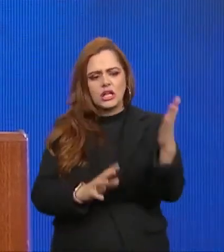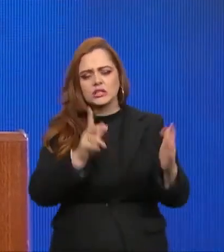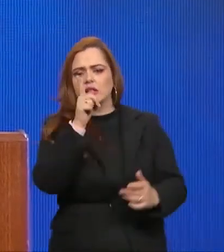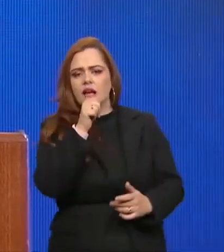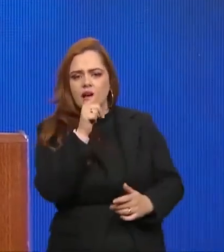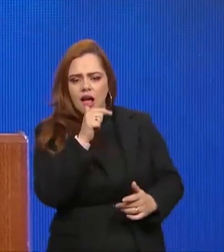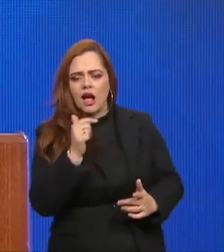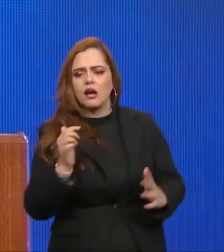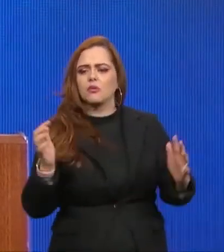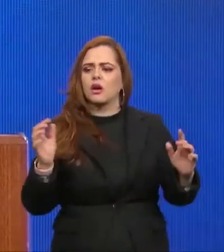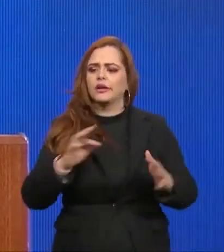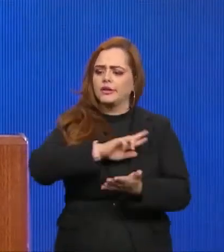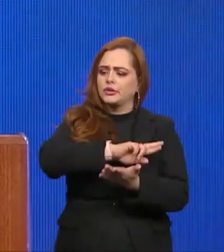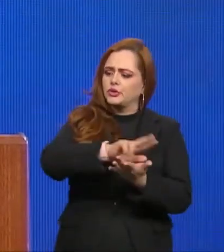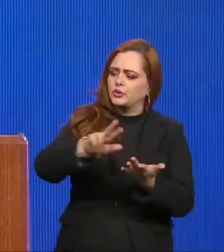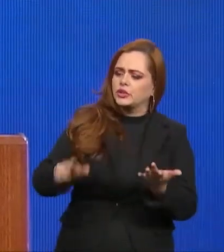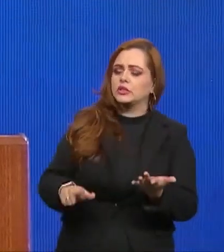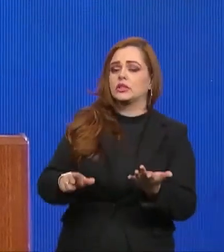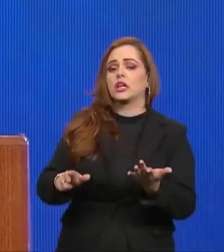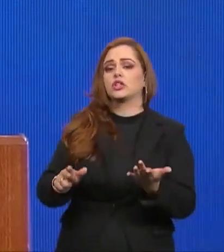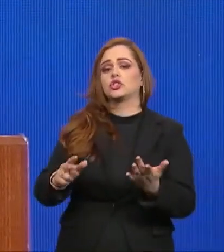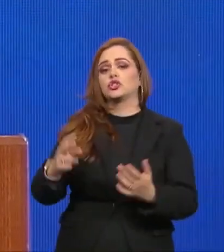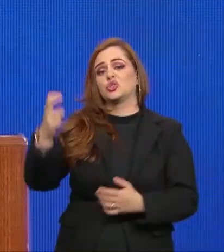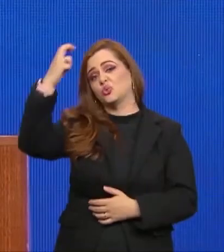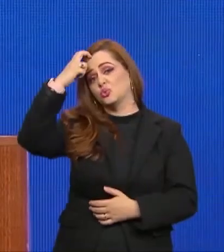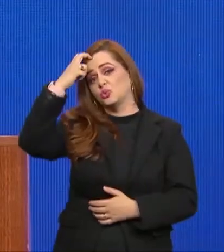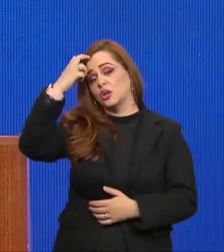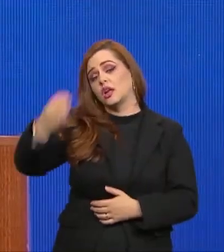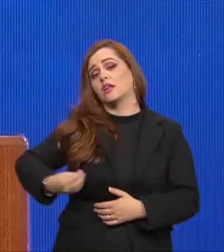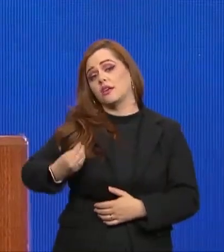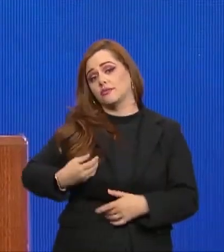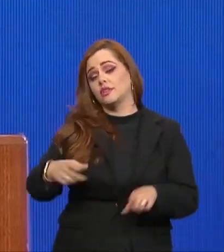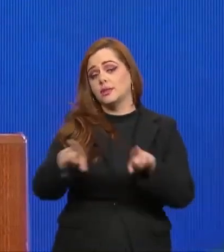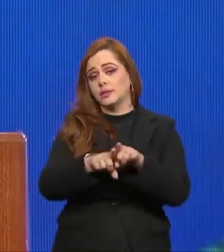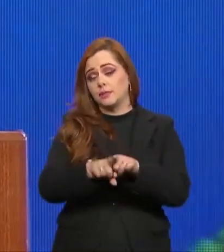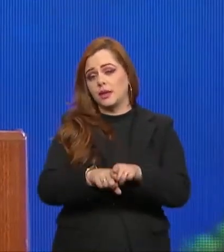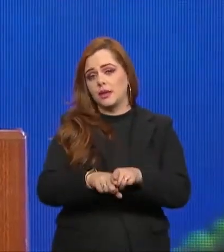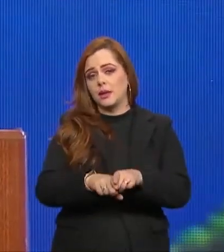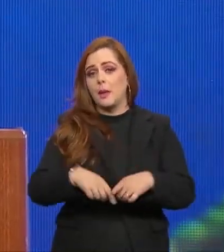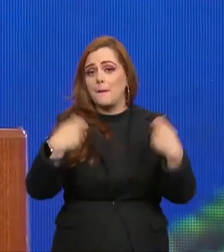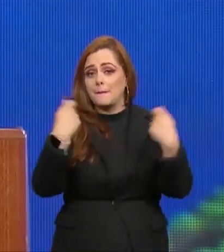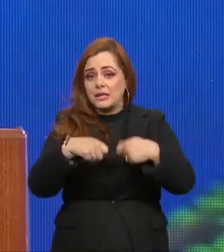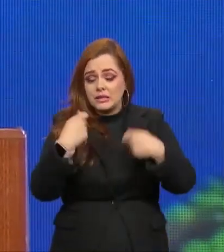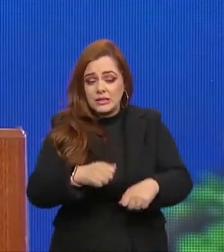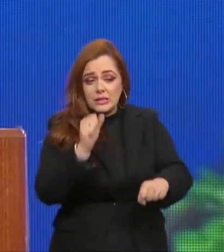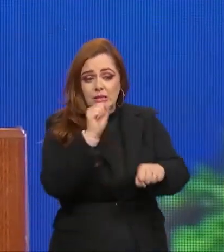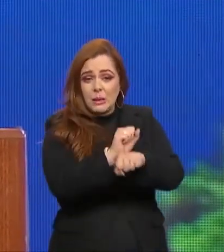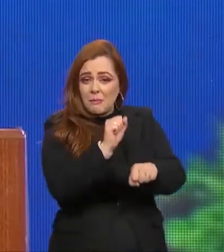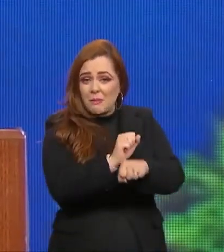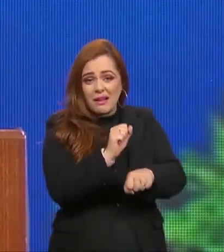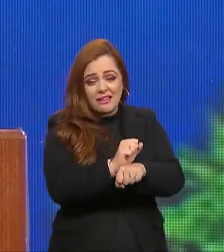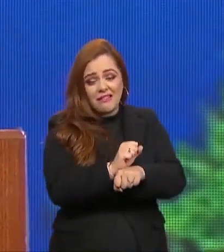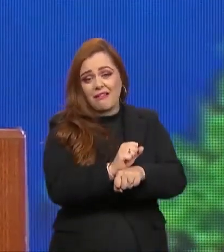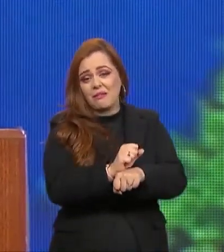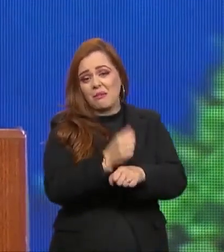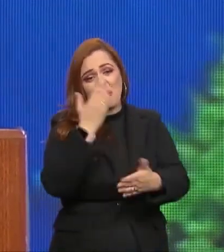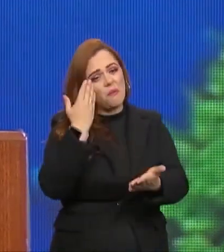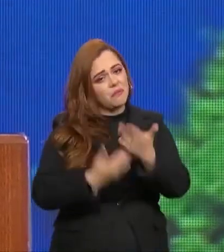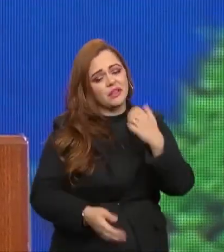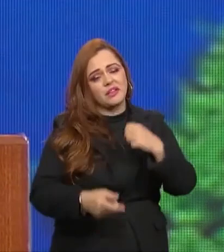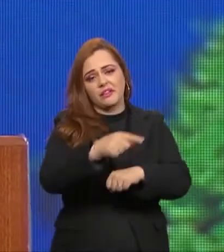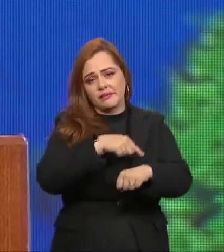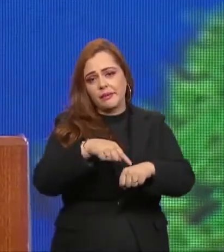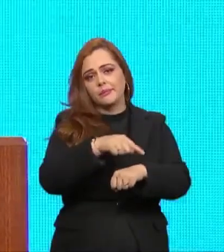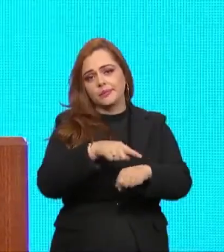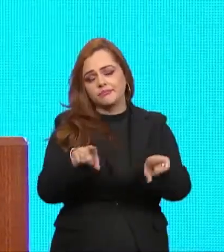diversidade cultural e vidas. E, sobretudo, é tempo de parar de perder tempo. E muito